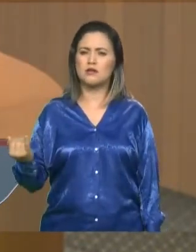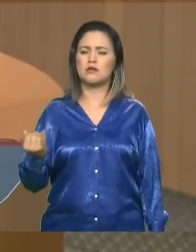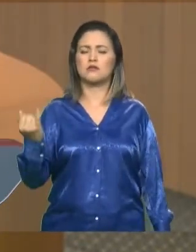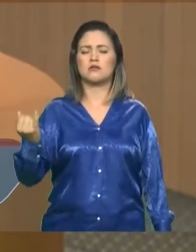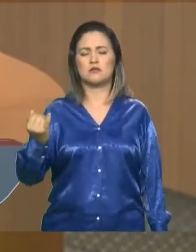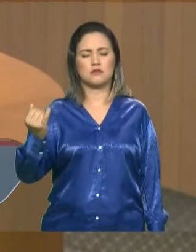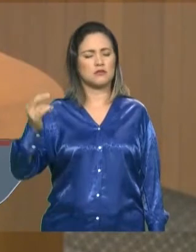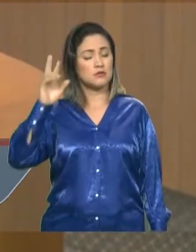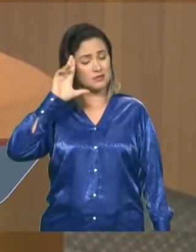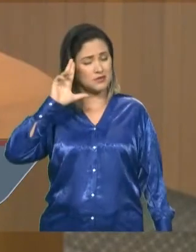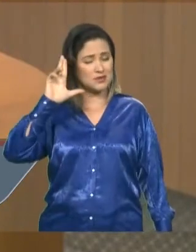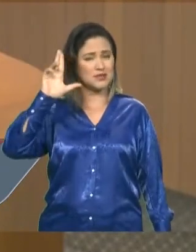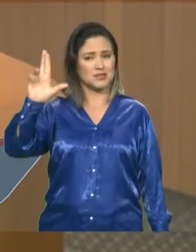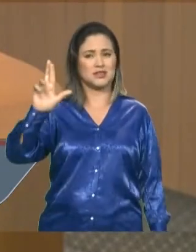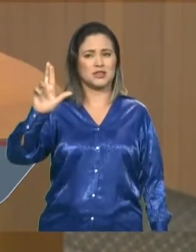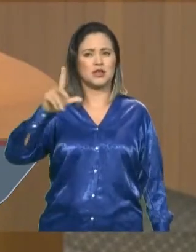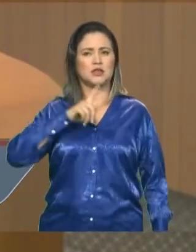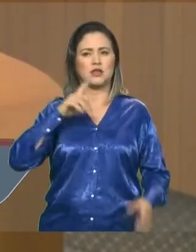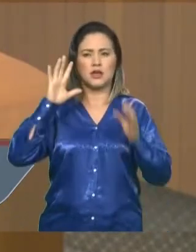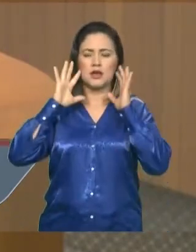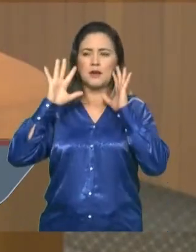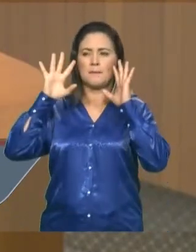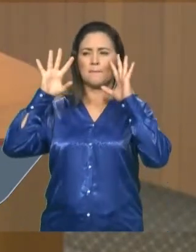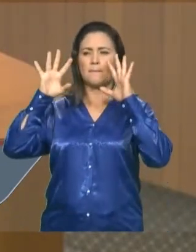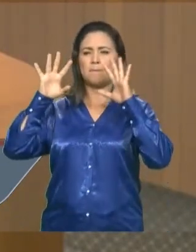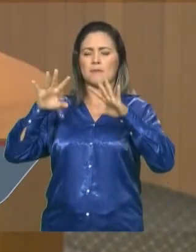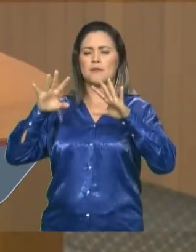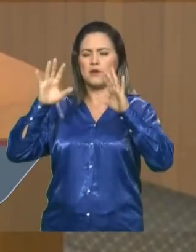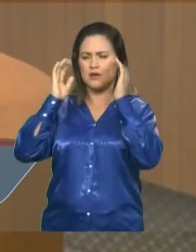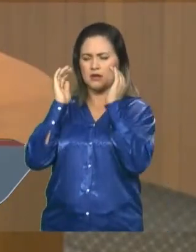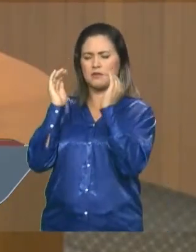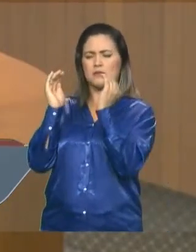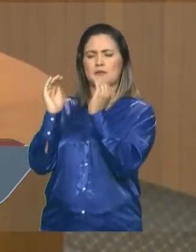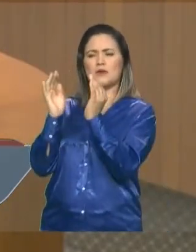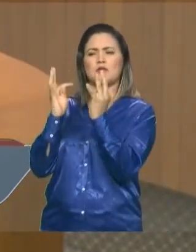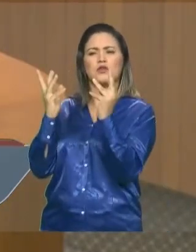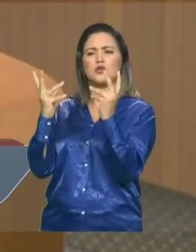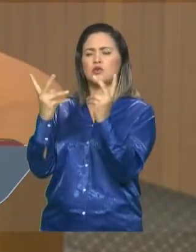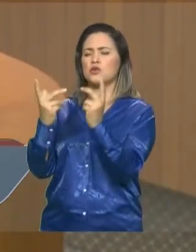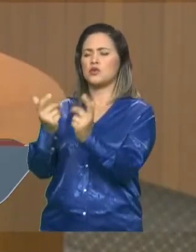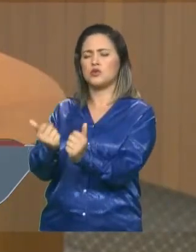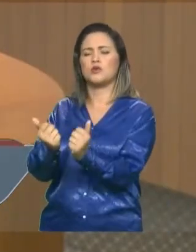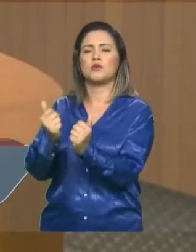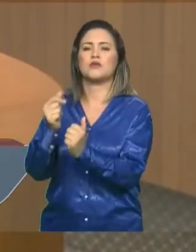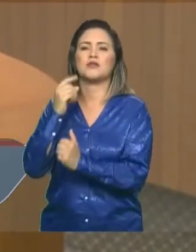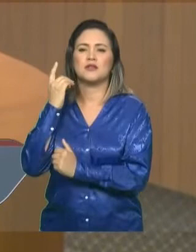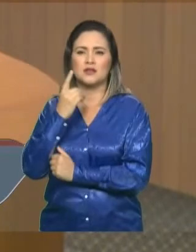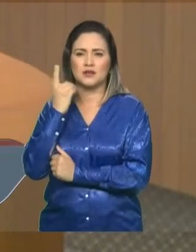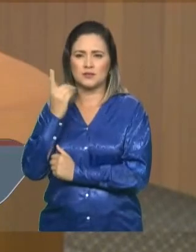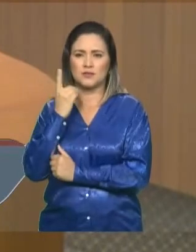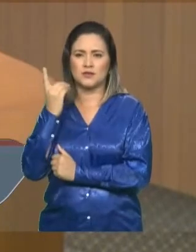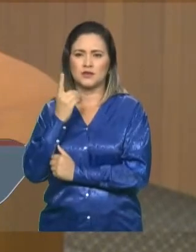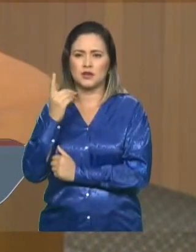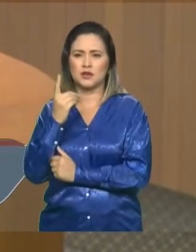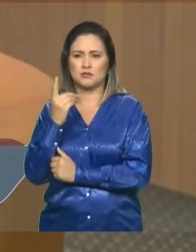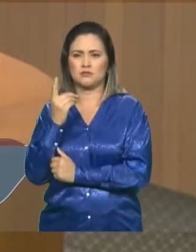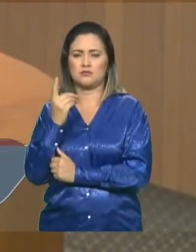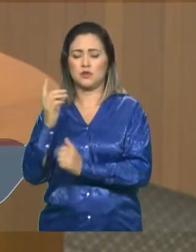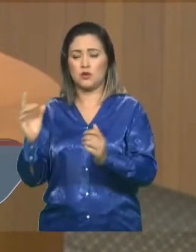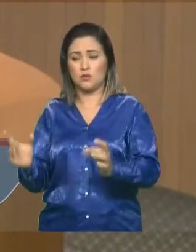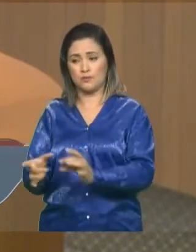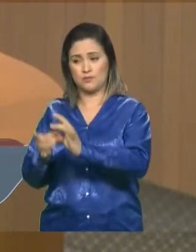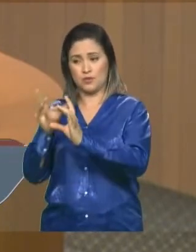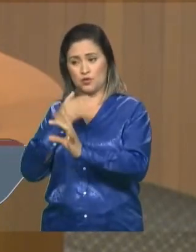todos os deputados desta casa, sejam da base ou sejam da oposição. Mas é o protagonismo de uma liderança de alguém que